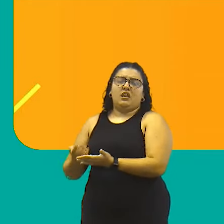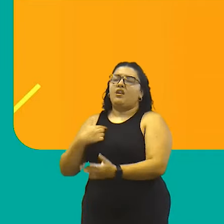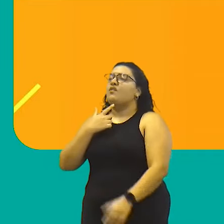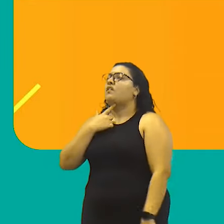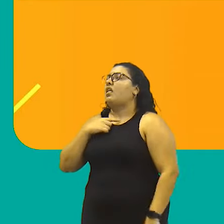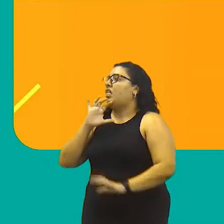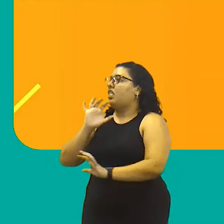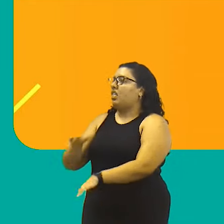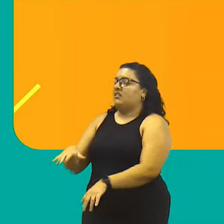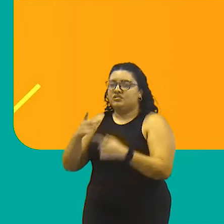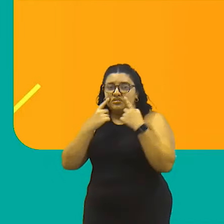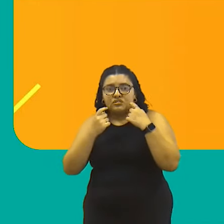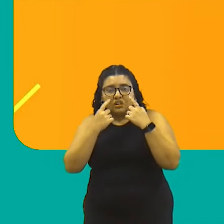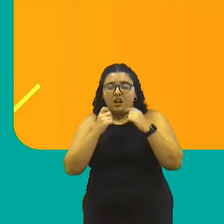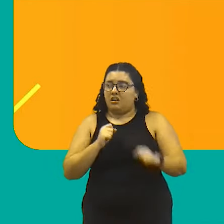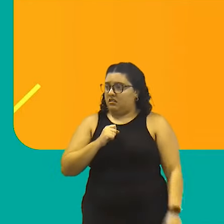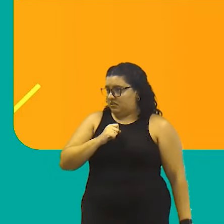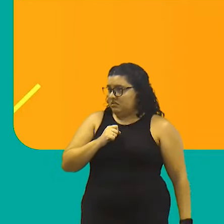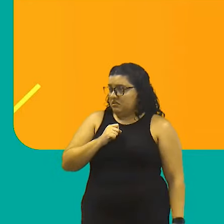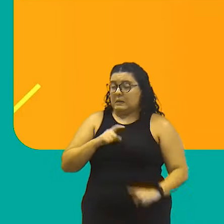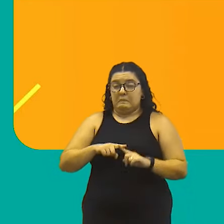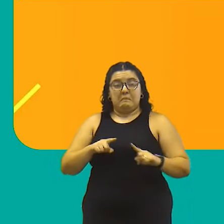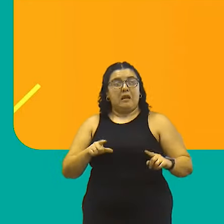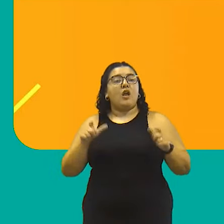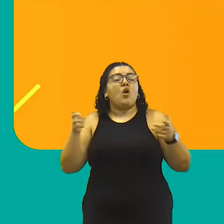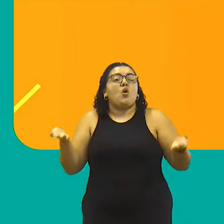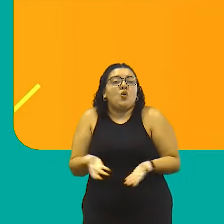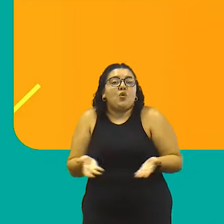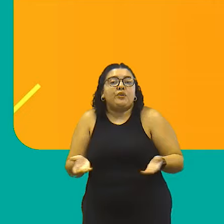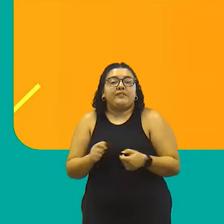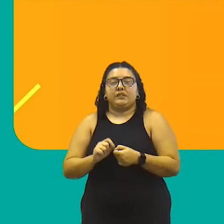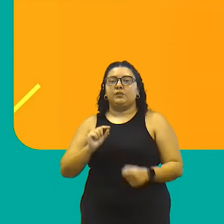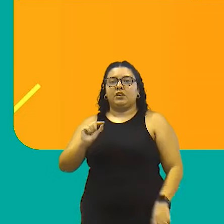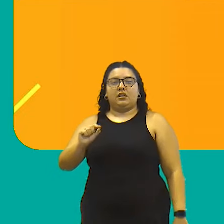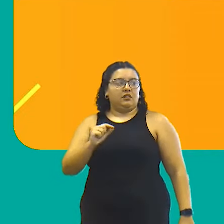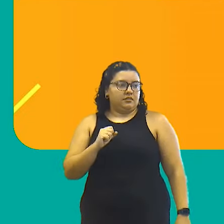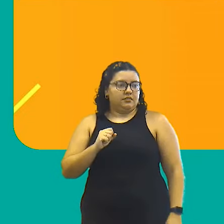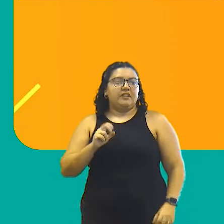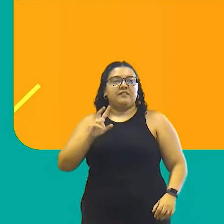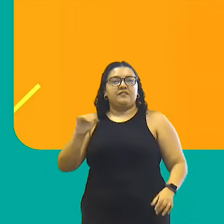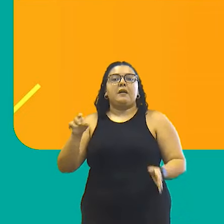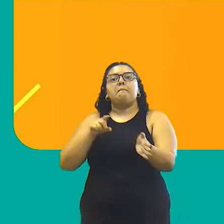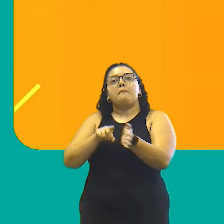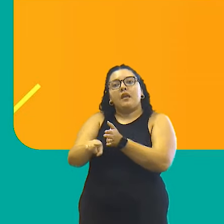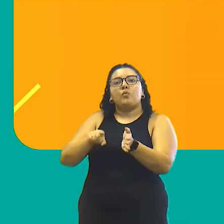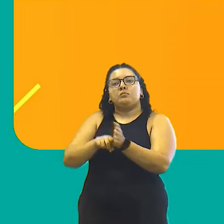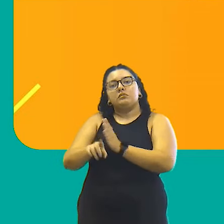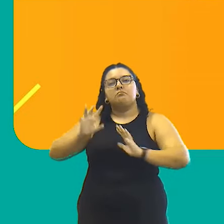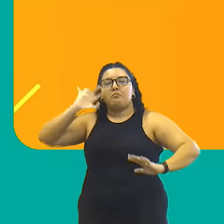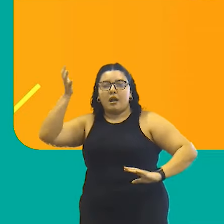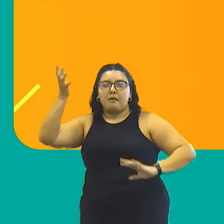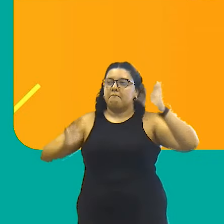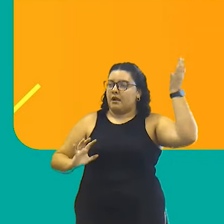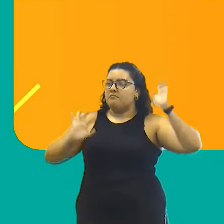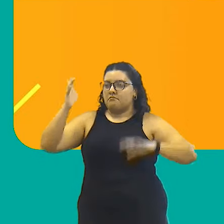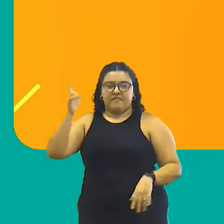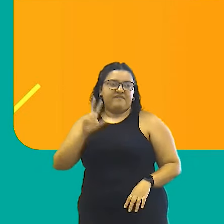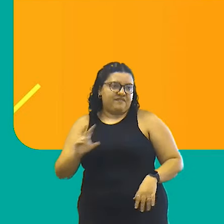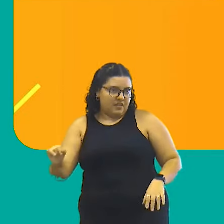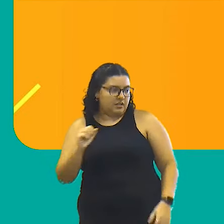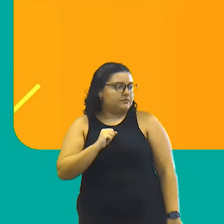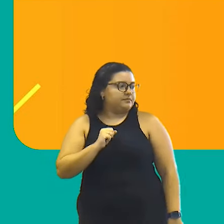vontade de chorar. Mas você fala, Douglas, e hoje o que nós vamos fazer? Resolver questão.